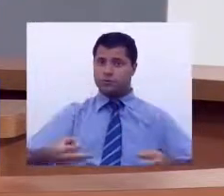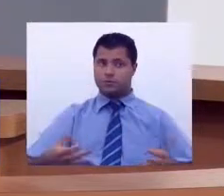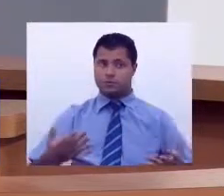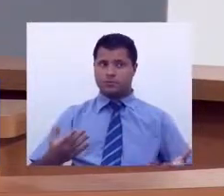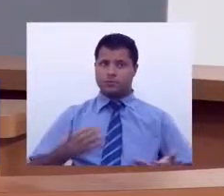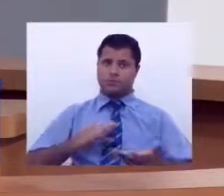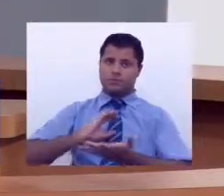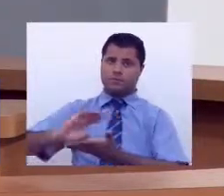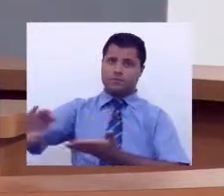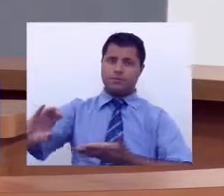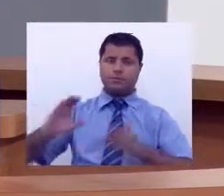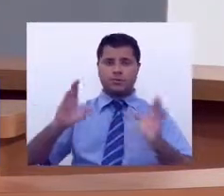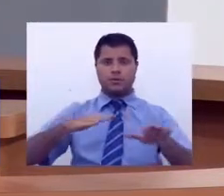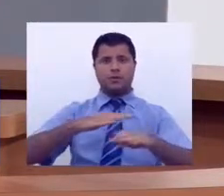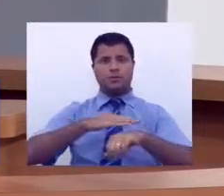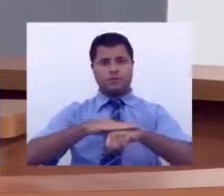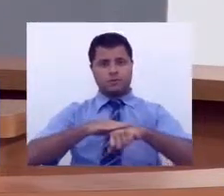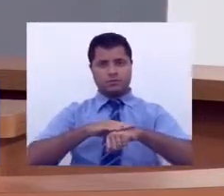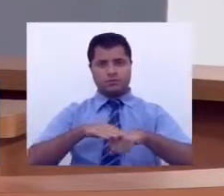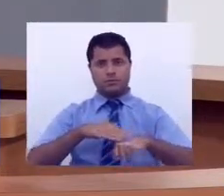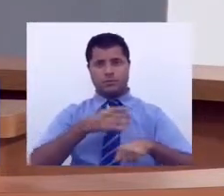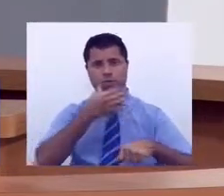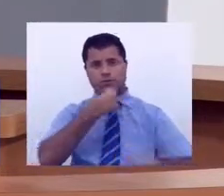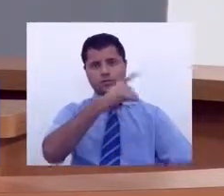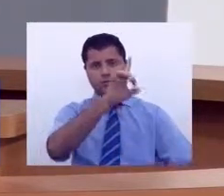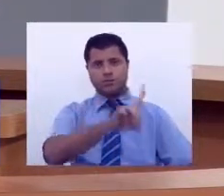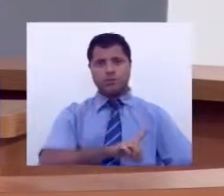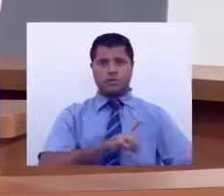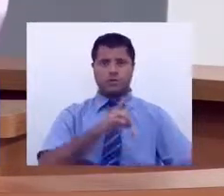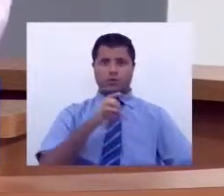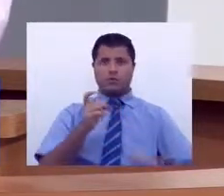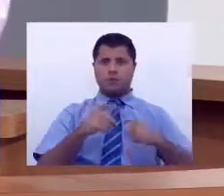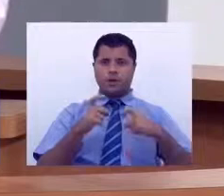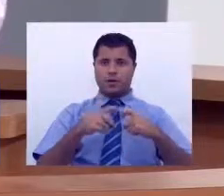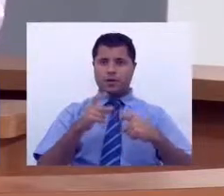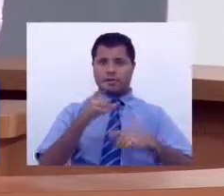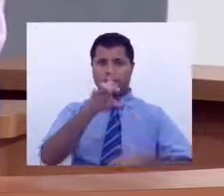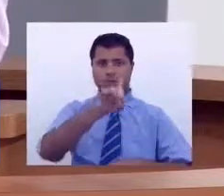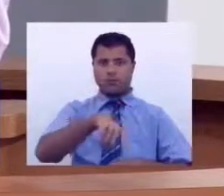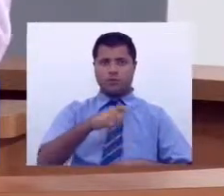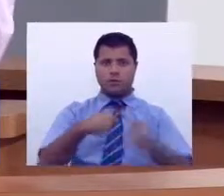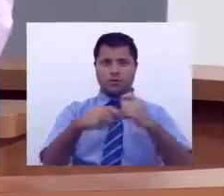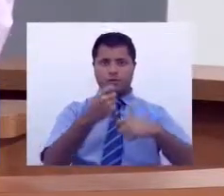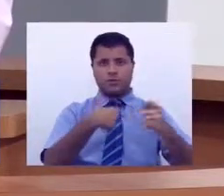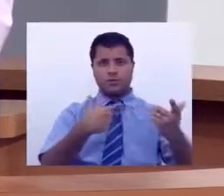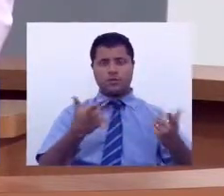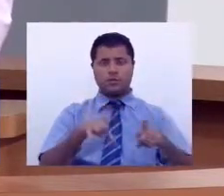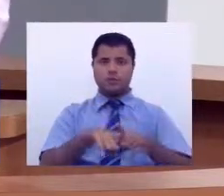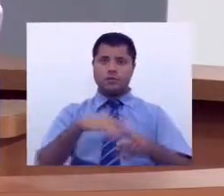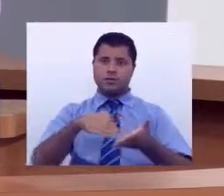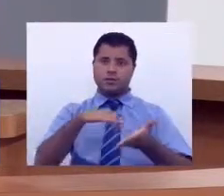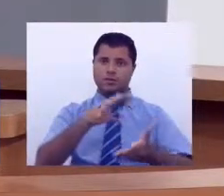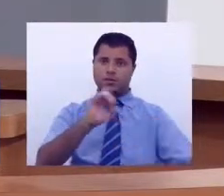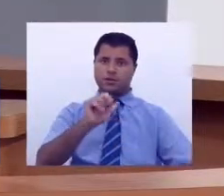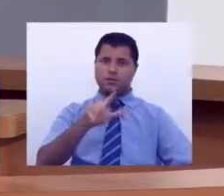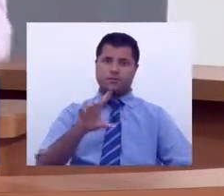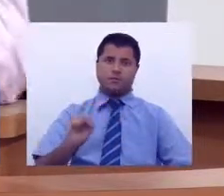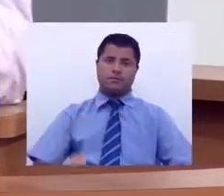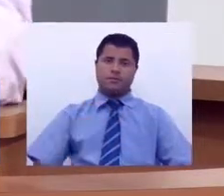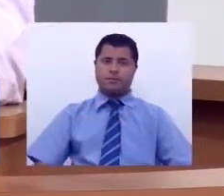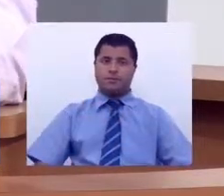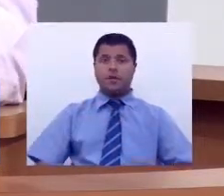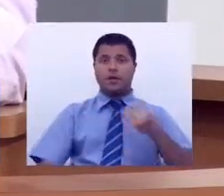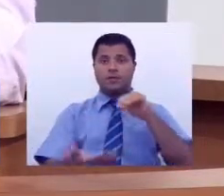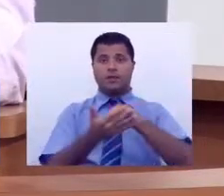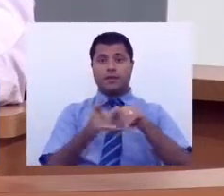Saúde já conversou com o diretor clínico de lá, com o diretor administrativo de lá e com o secretário Carlos Zerman, até nós chegarmos